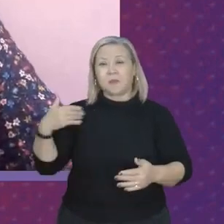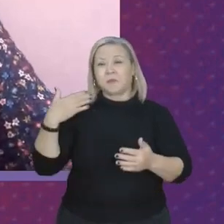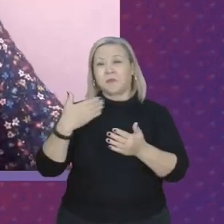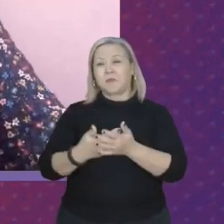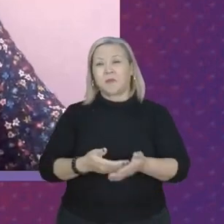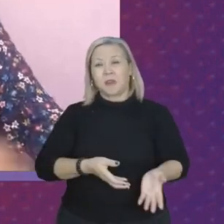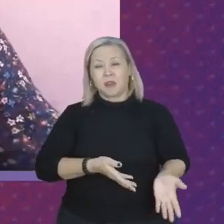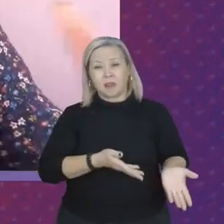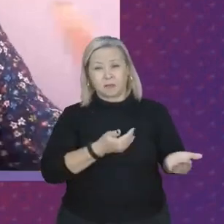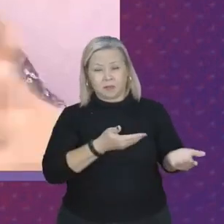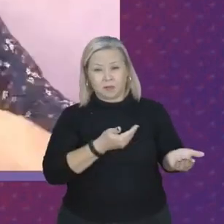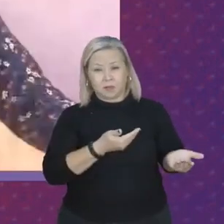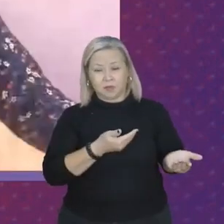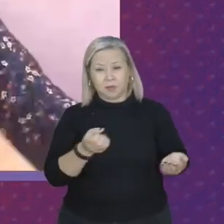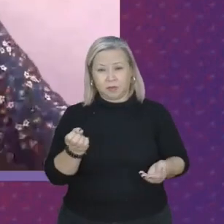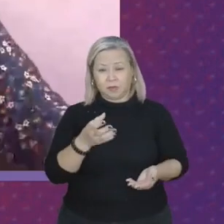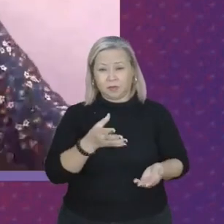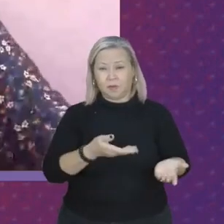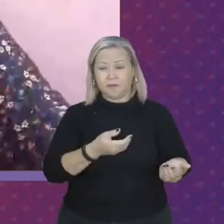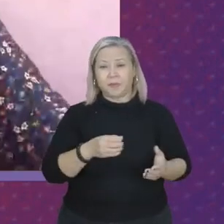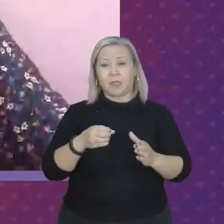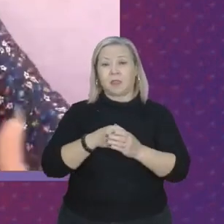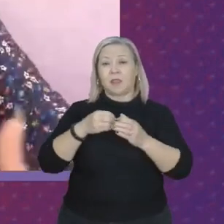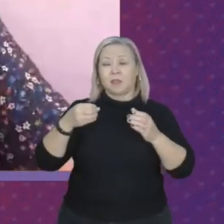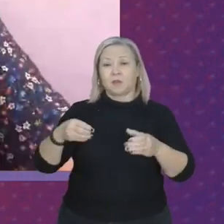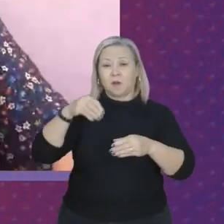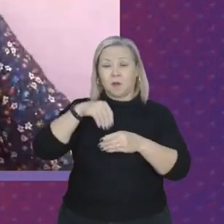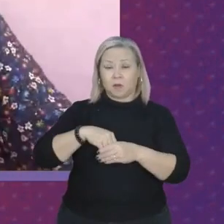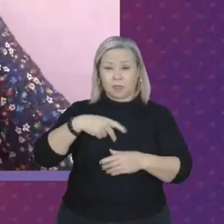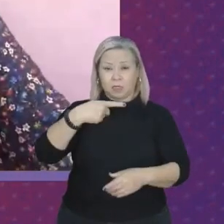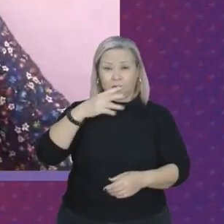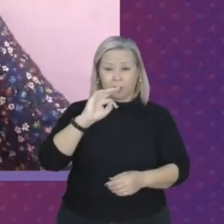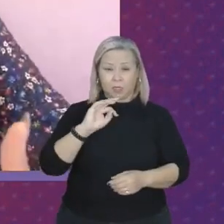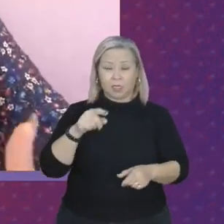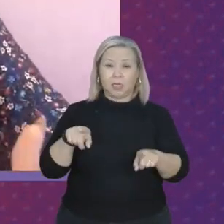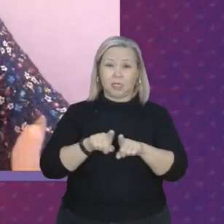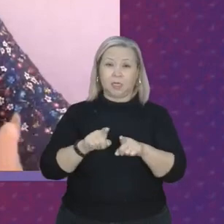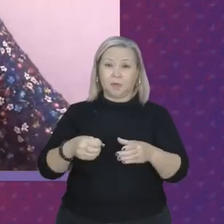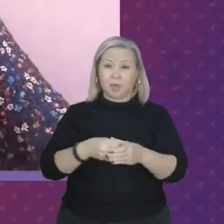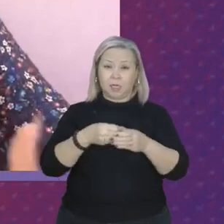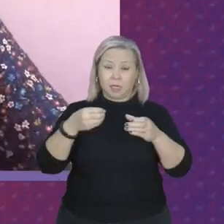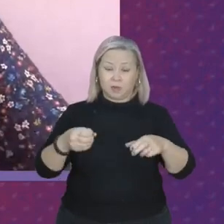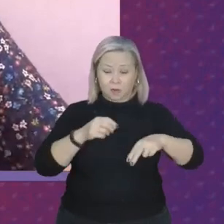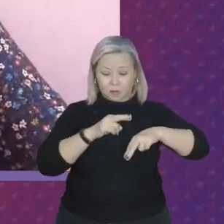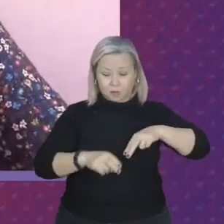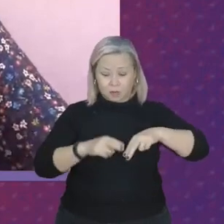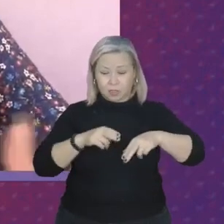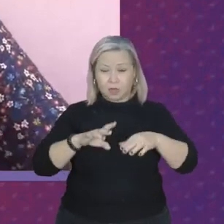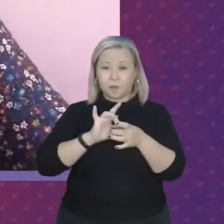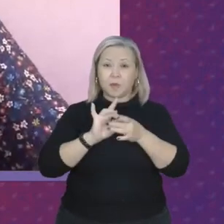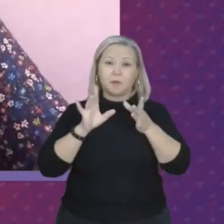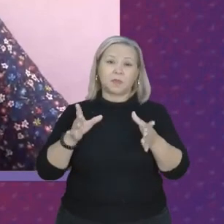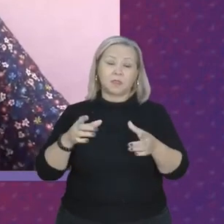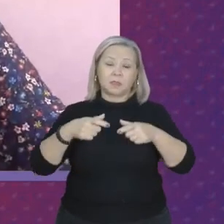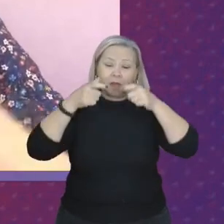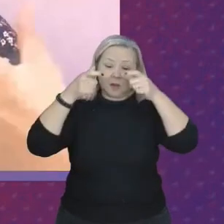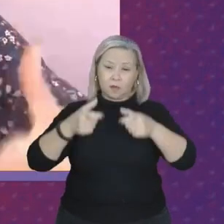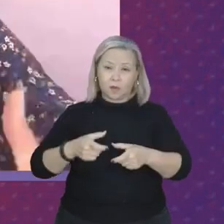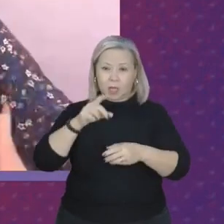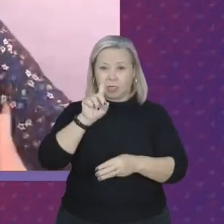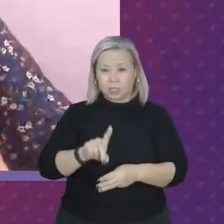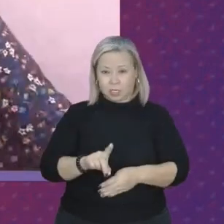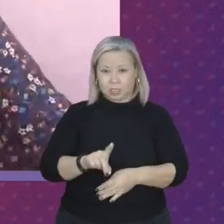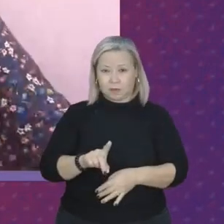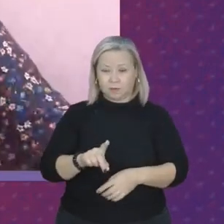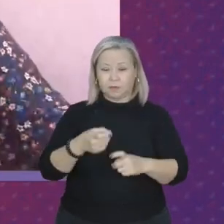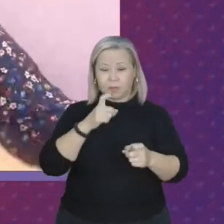e as cotas geracionais dentro do PT e também as cotas de gênero me permitiram estar em espaços de direção e entender